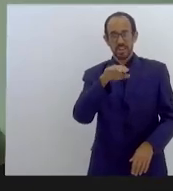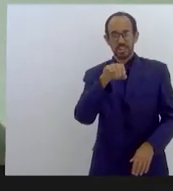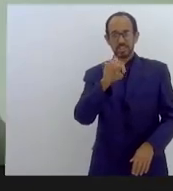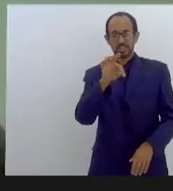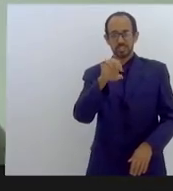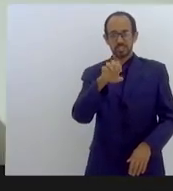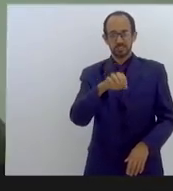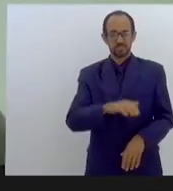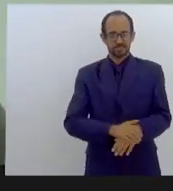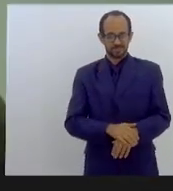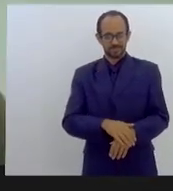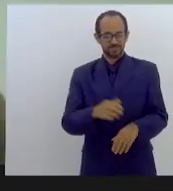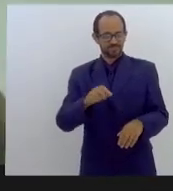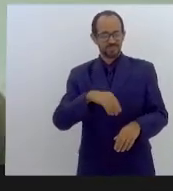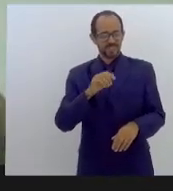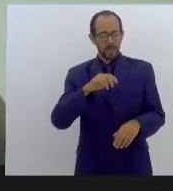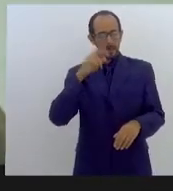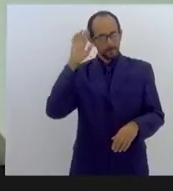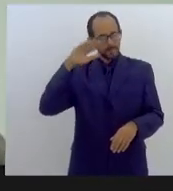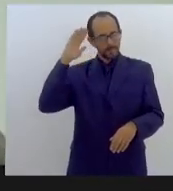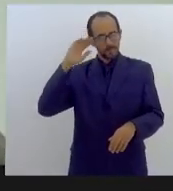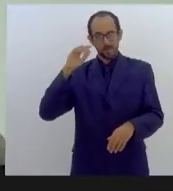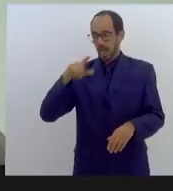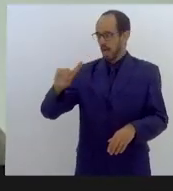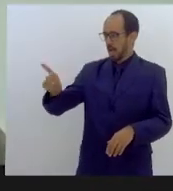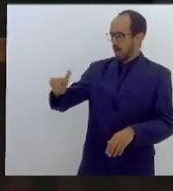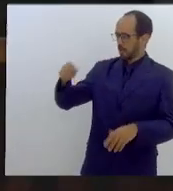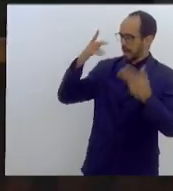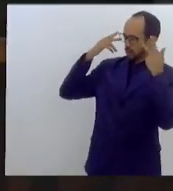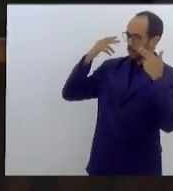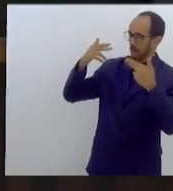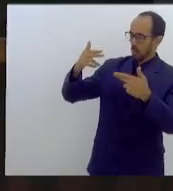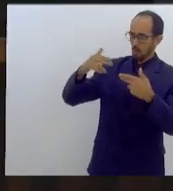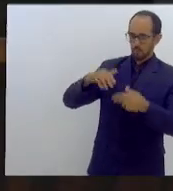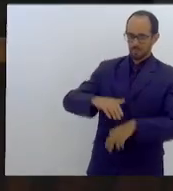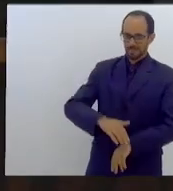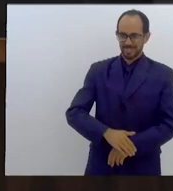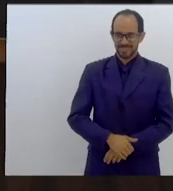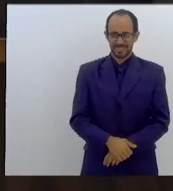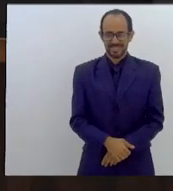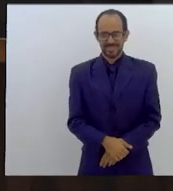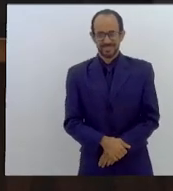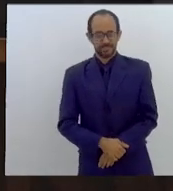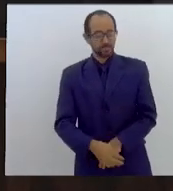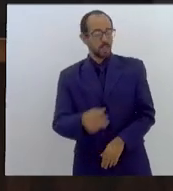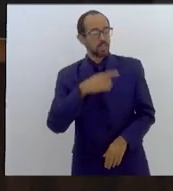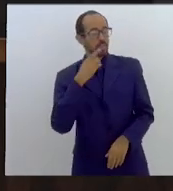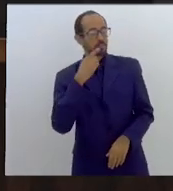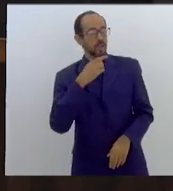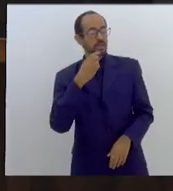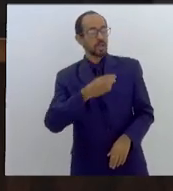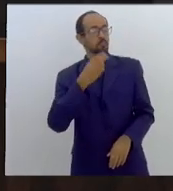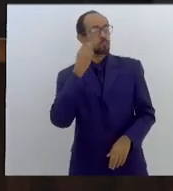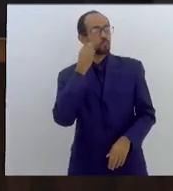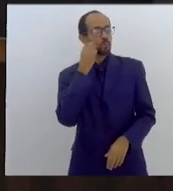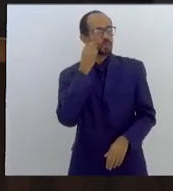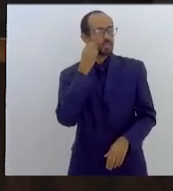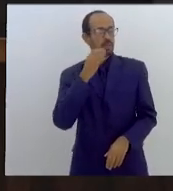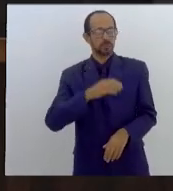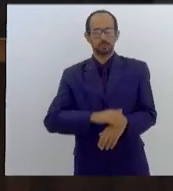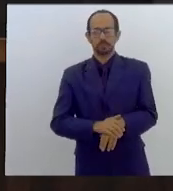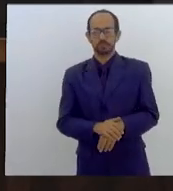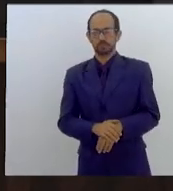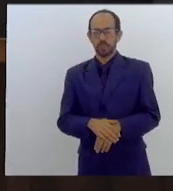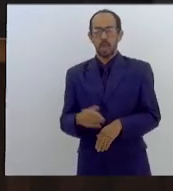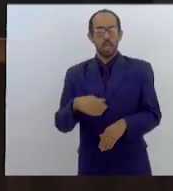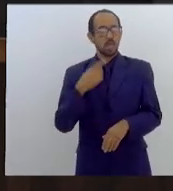Renovou, hein? Está natural. Natural. Deputada Mônica Francisco, deputado